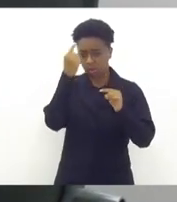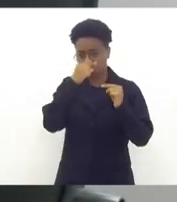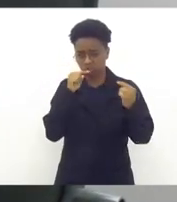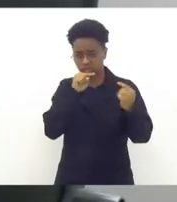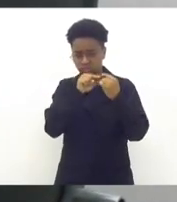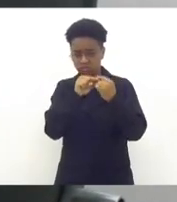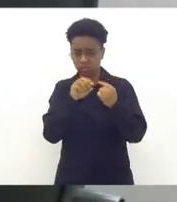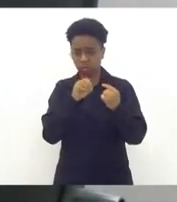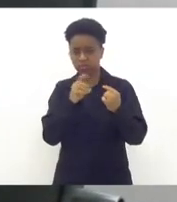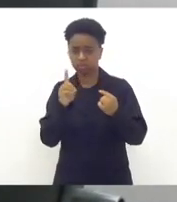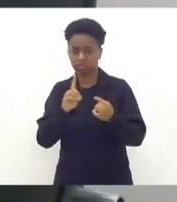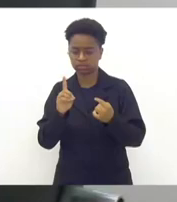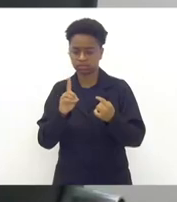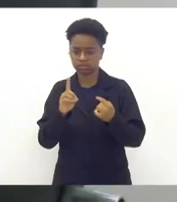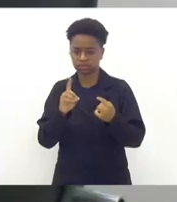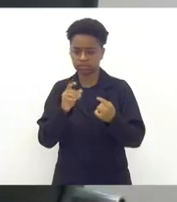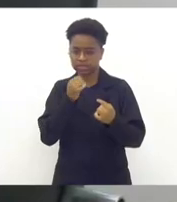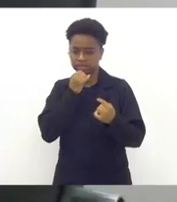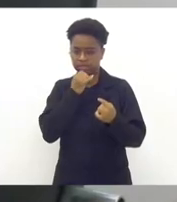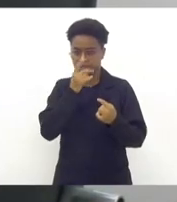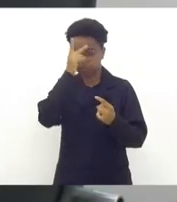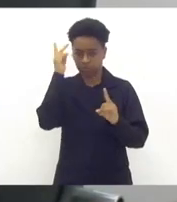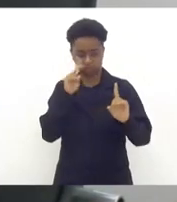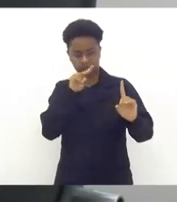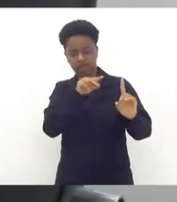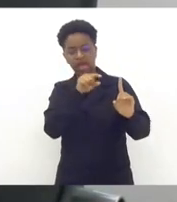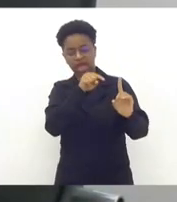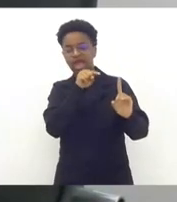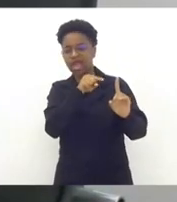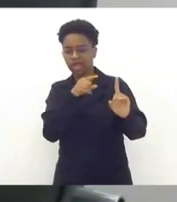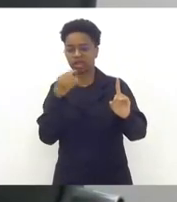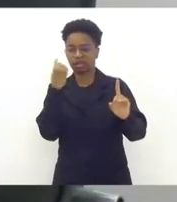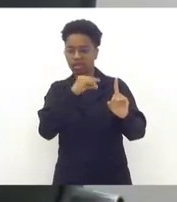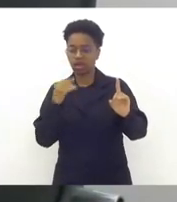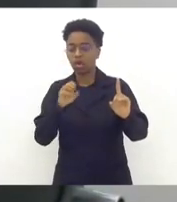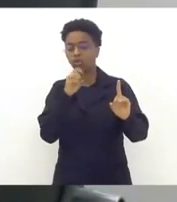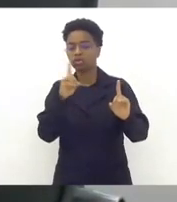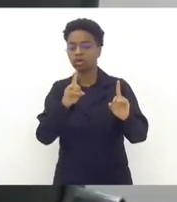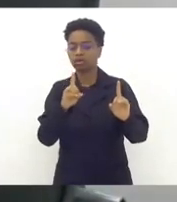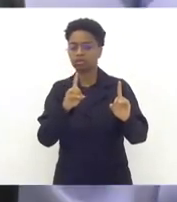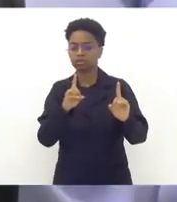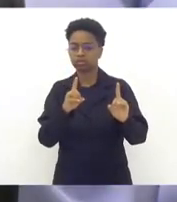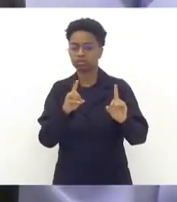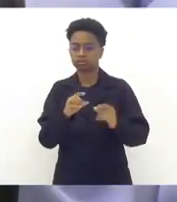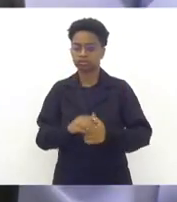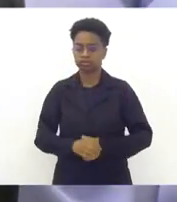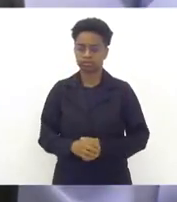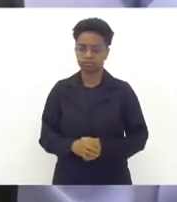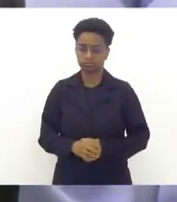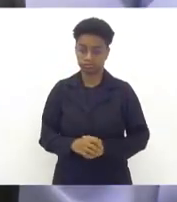ver você e falar, não, foi esse o agressor, ou não, só foi pela fotografia? Então, quando eles me